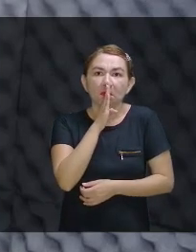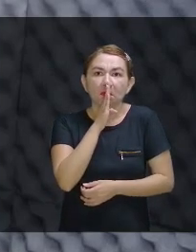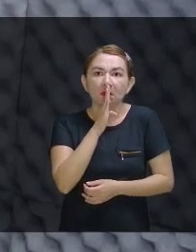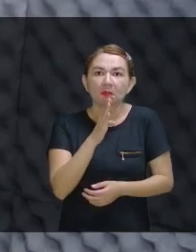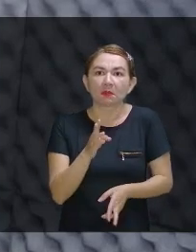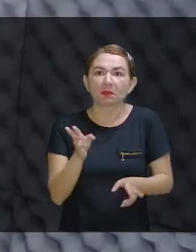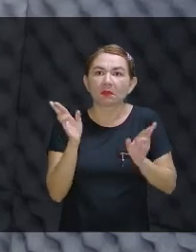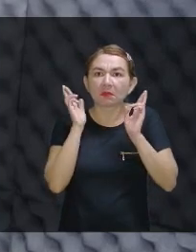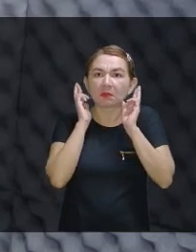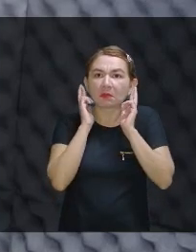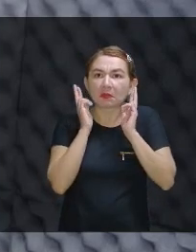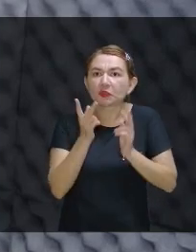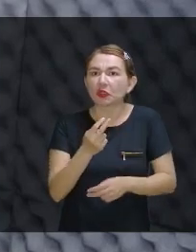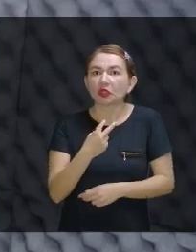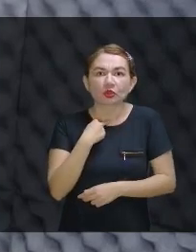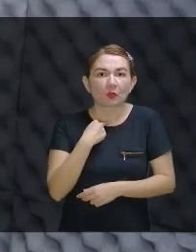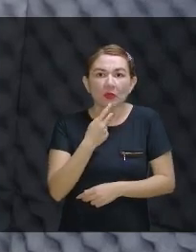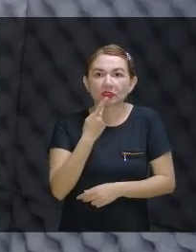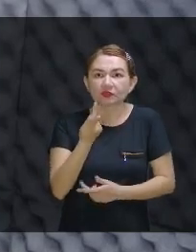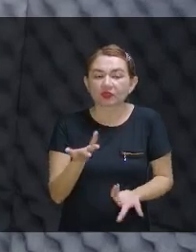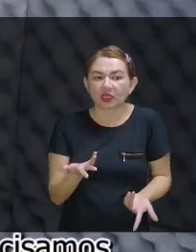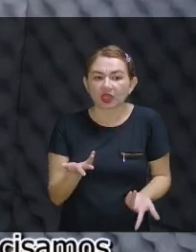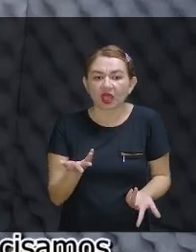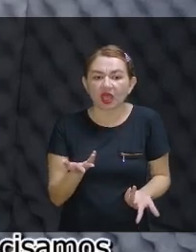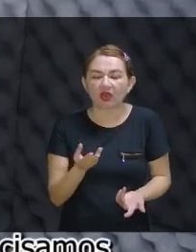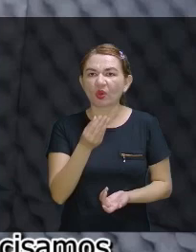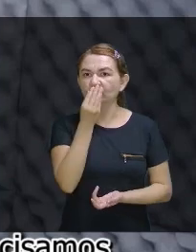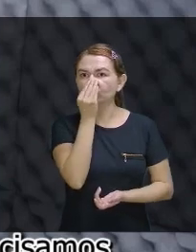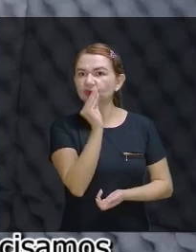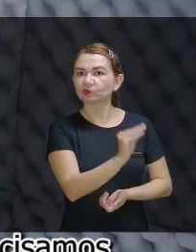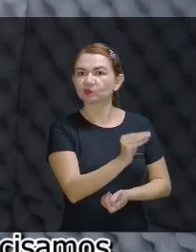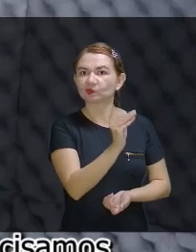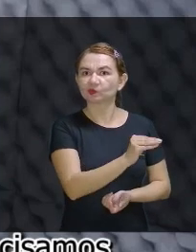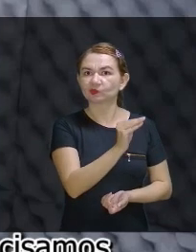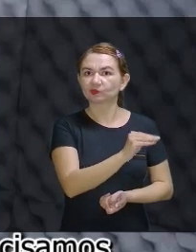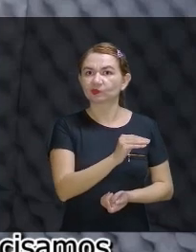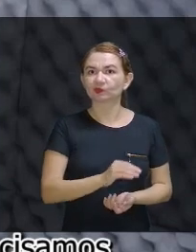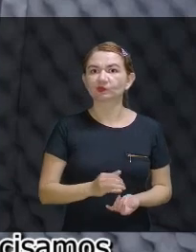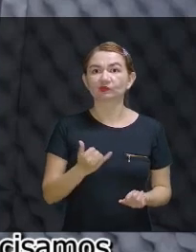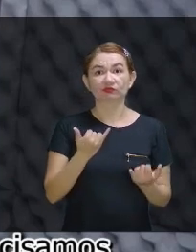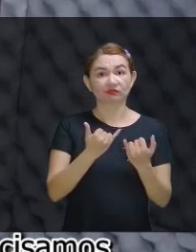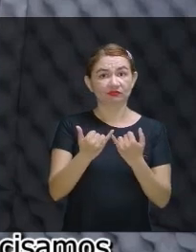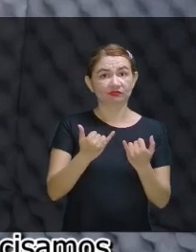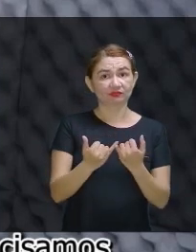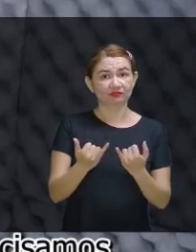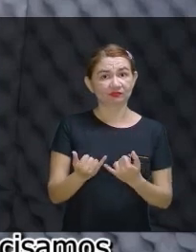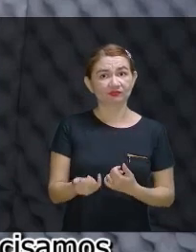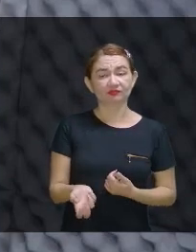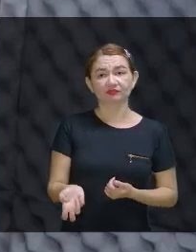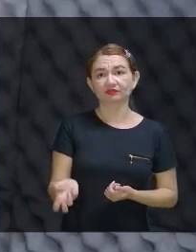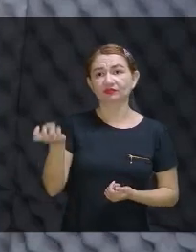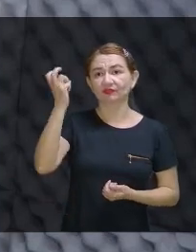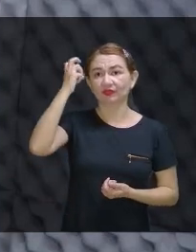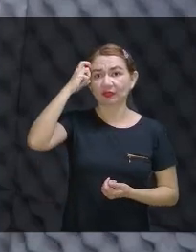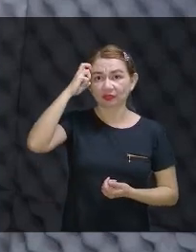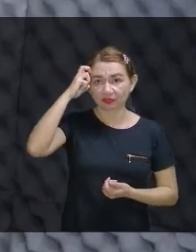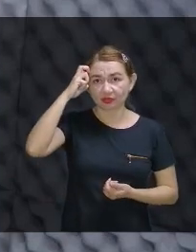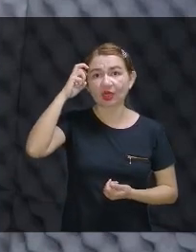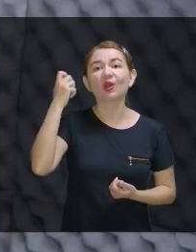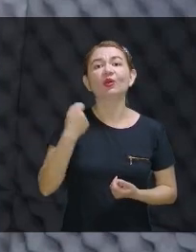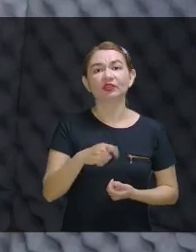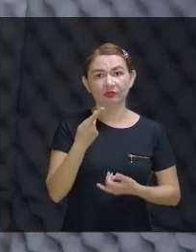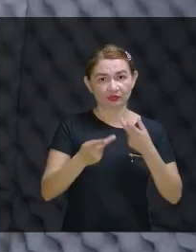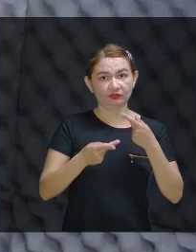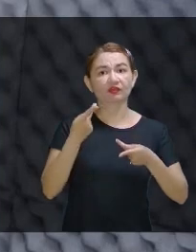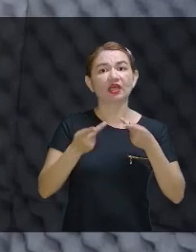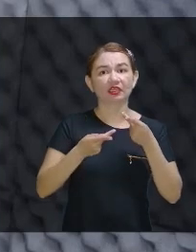ficam alijadas de todo esse processo. Eu acho que é mais uma questão cultural que nós precisamos falar muito e